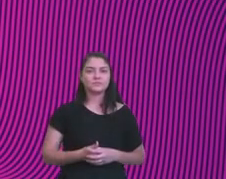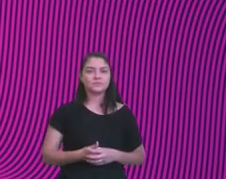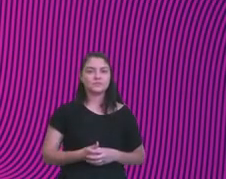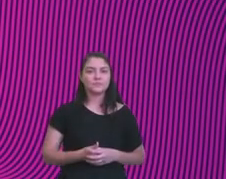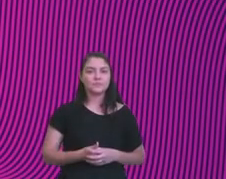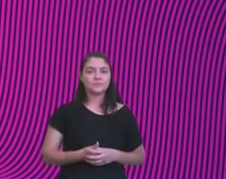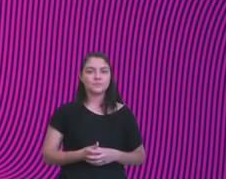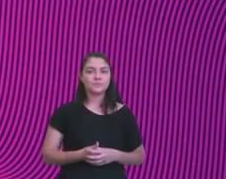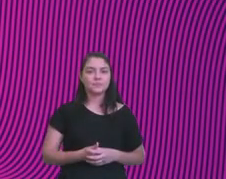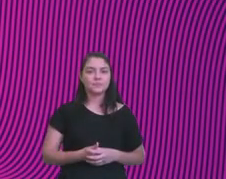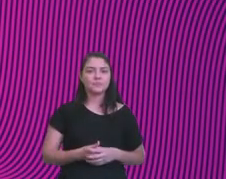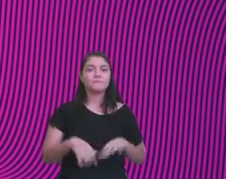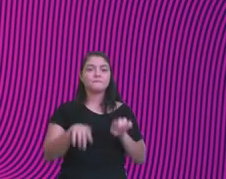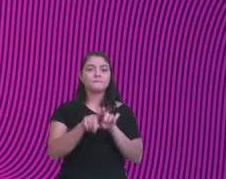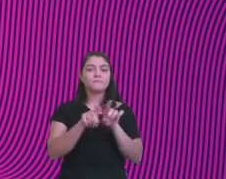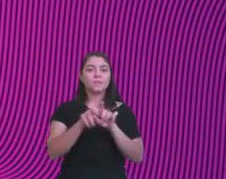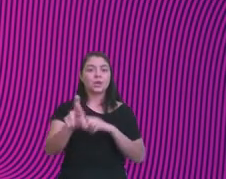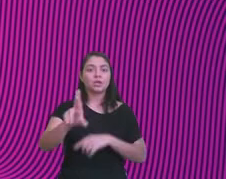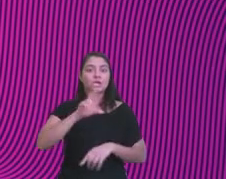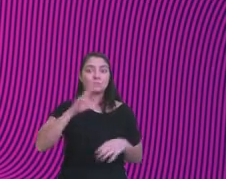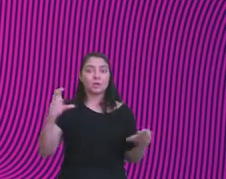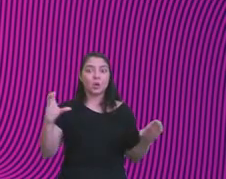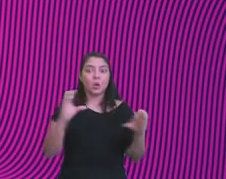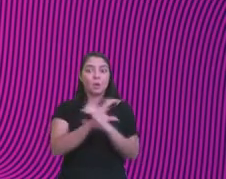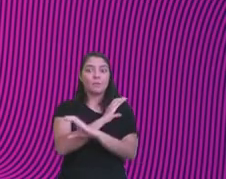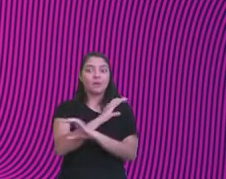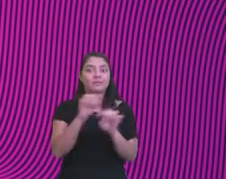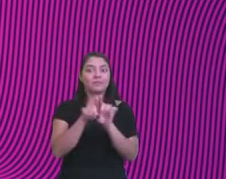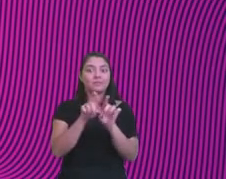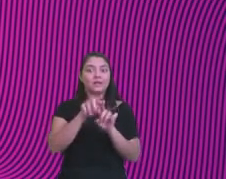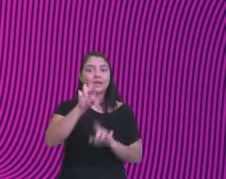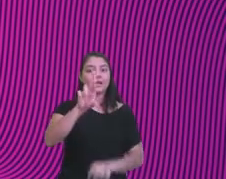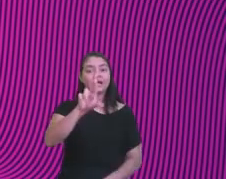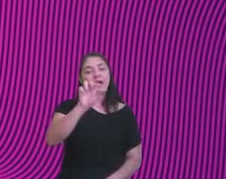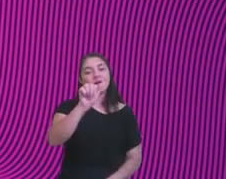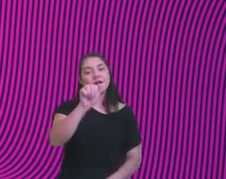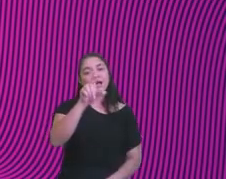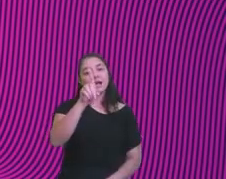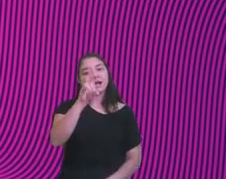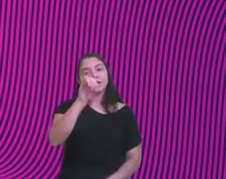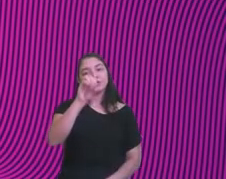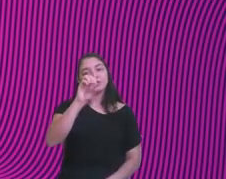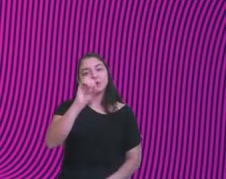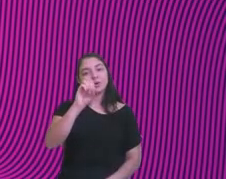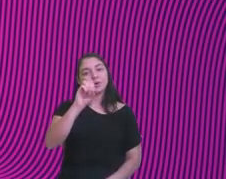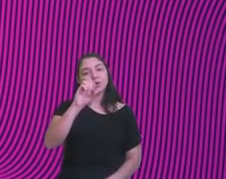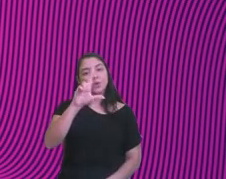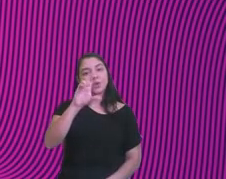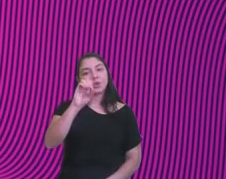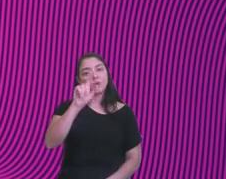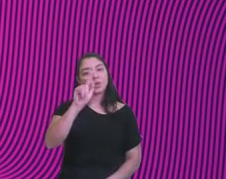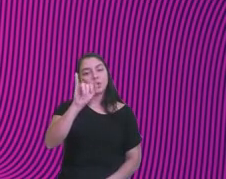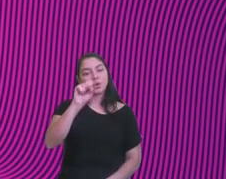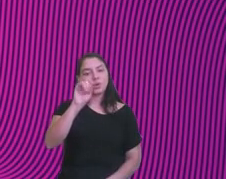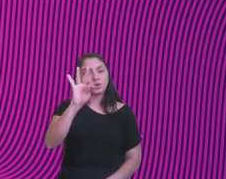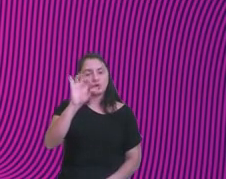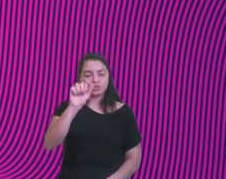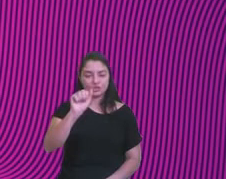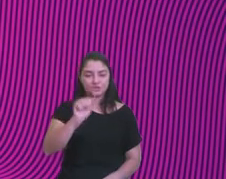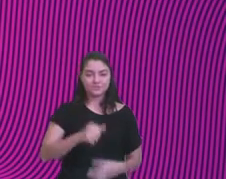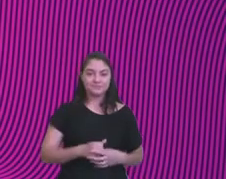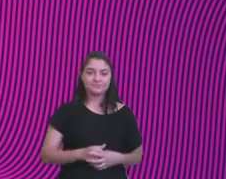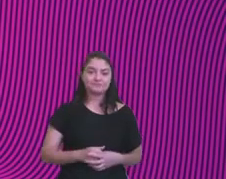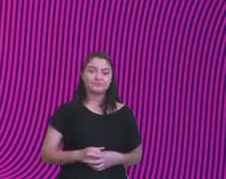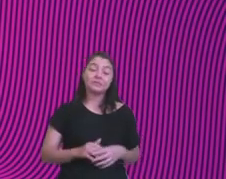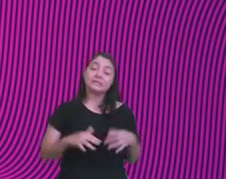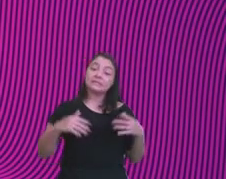de resposta completa, né, de resposta radiológica completa, tá? Tá. Bom, Ana, quando a gente